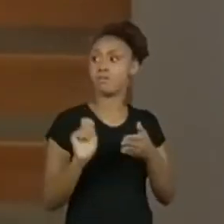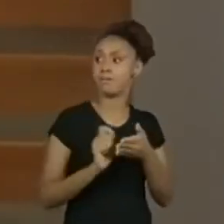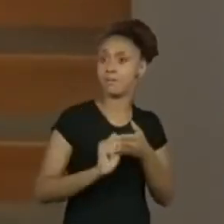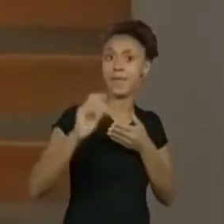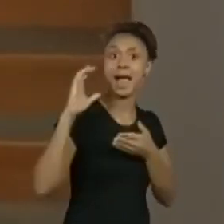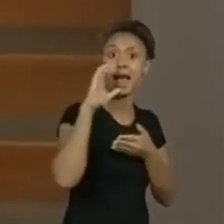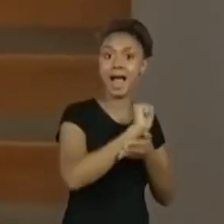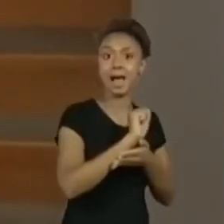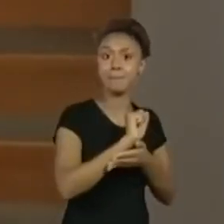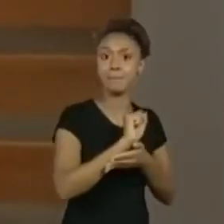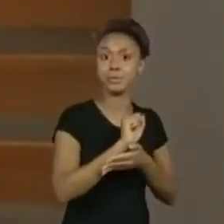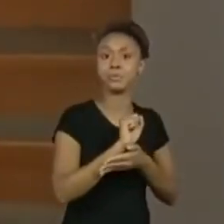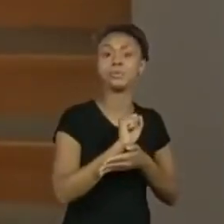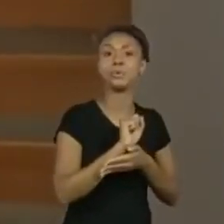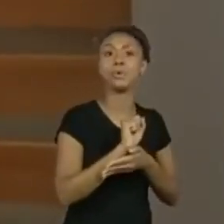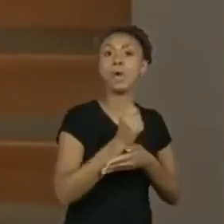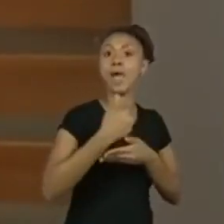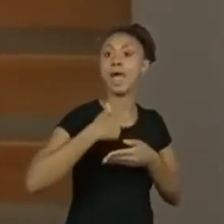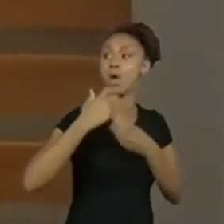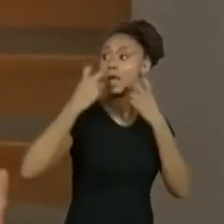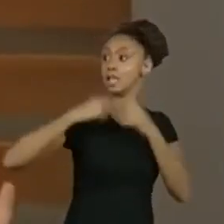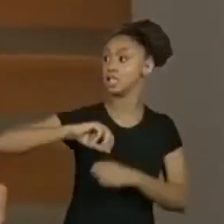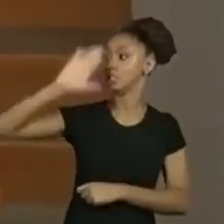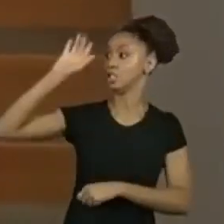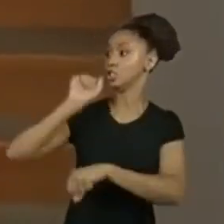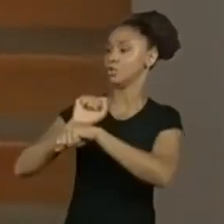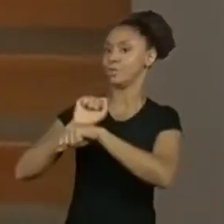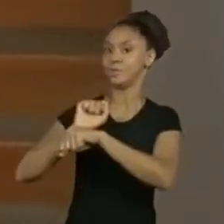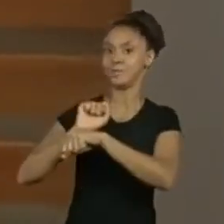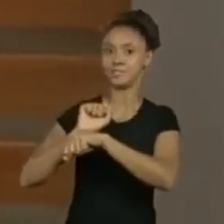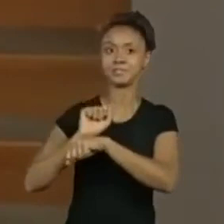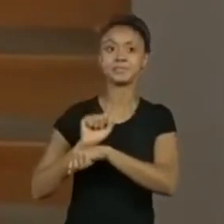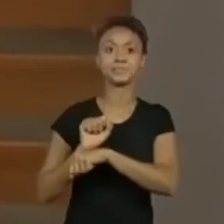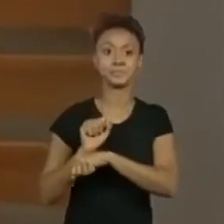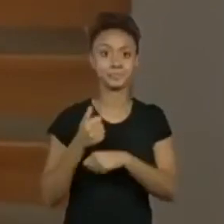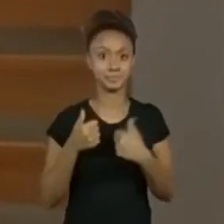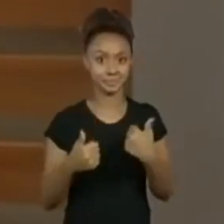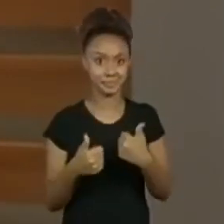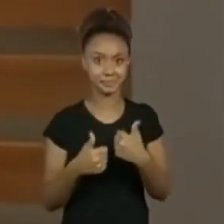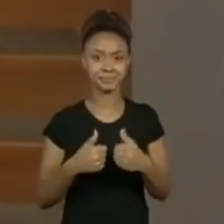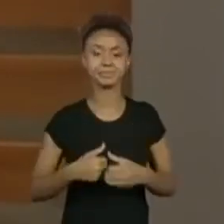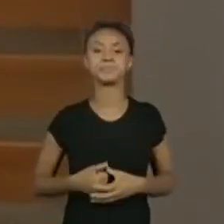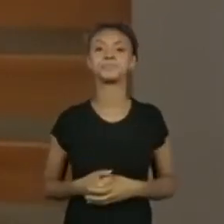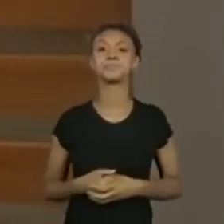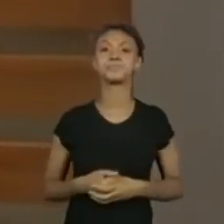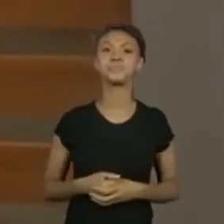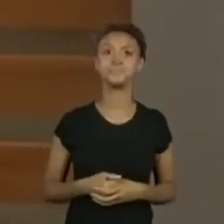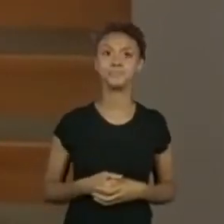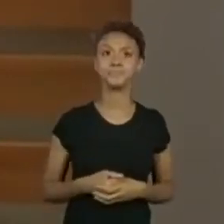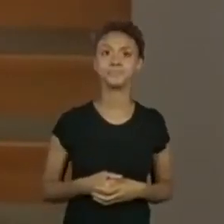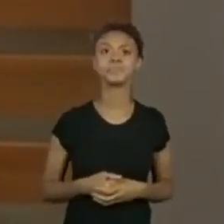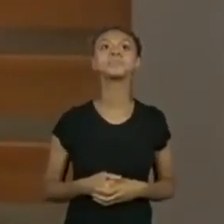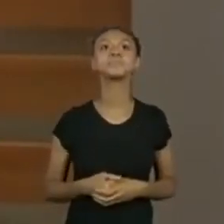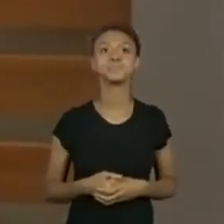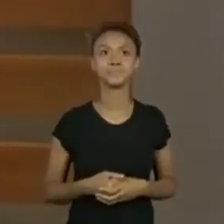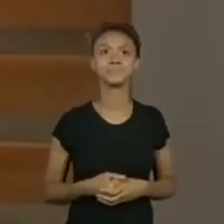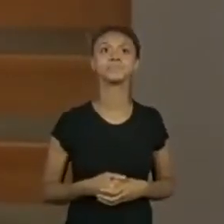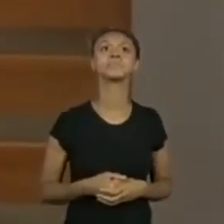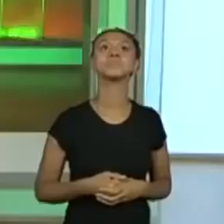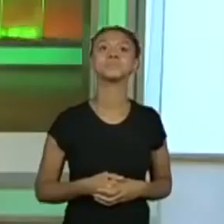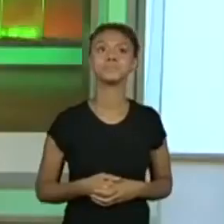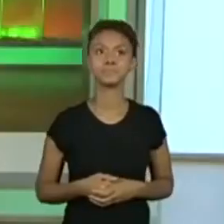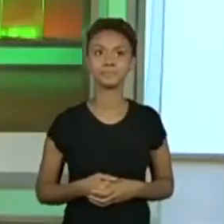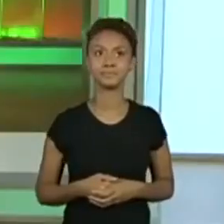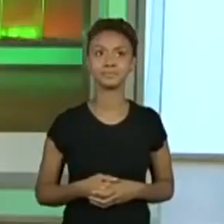de escrever. Combinado? Preciso tudo de bem? Tecida. Vamos lá? Podemos? Podemos. Então